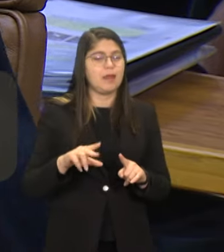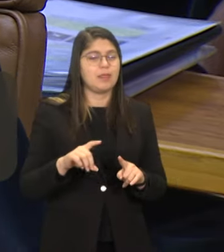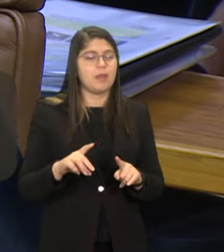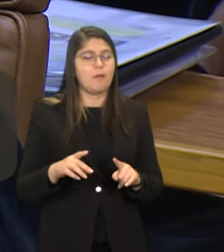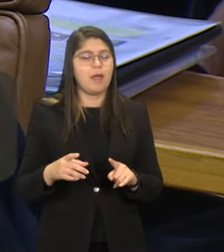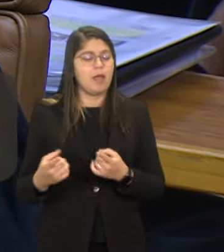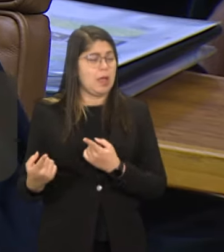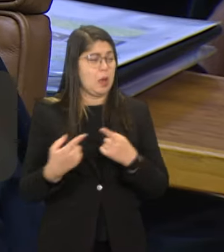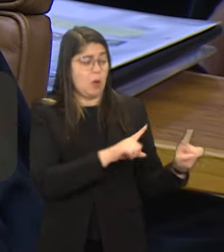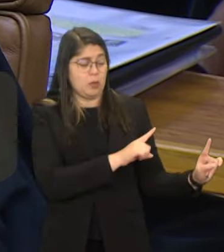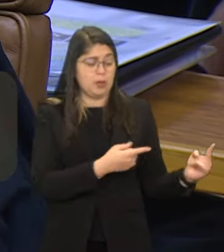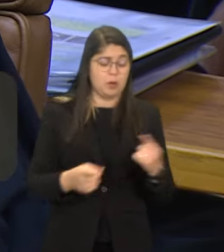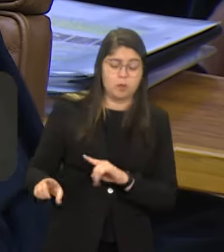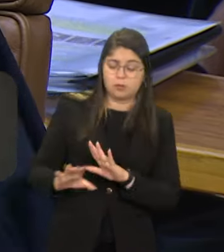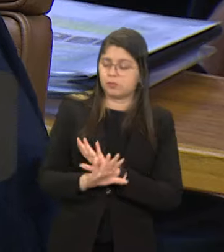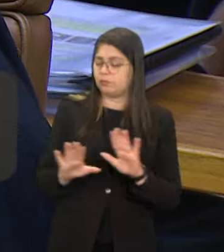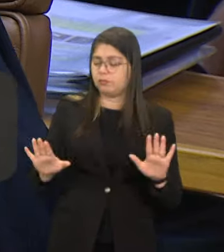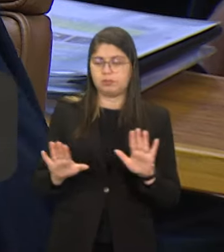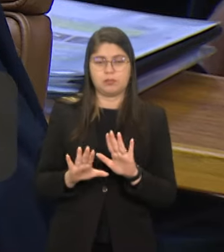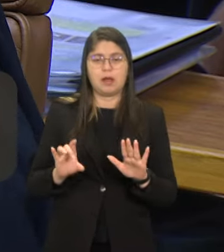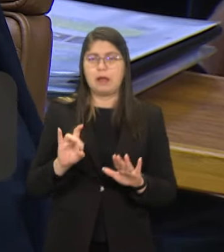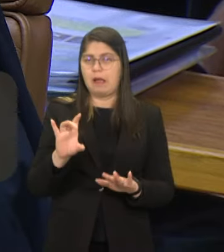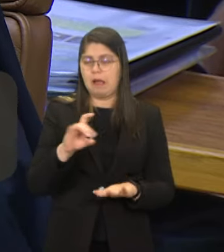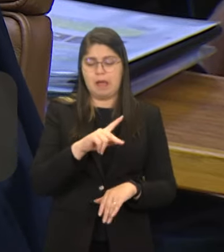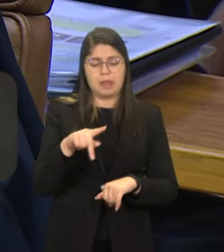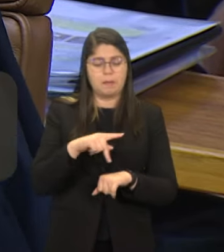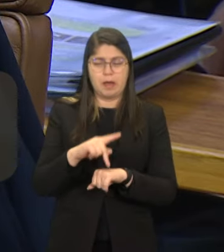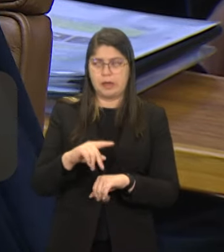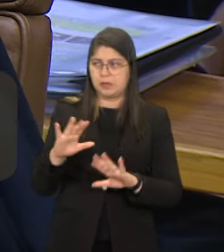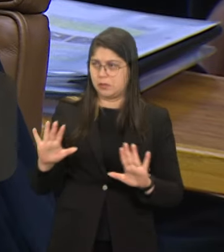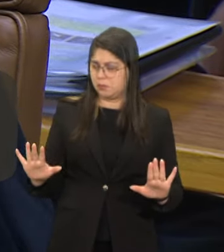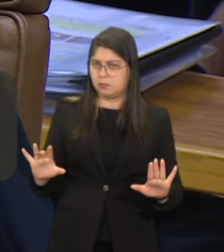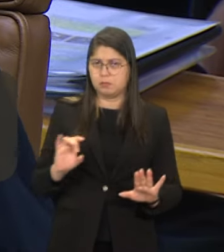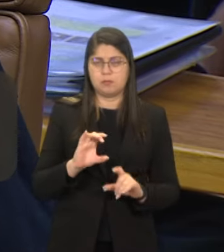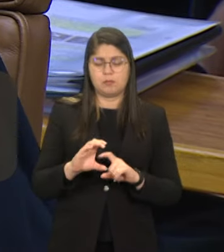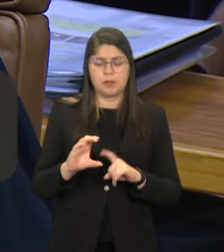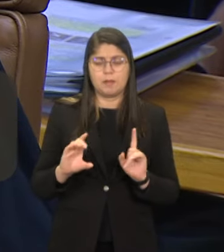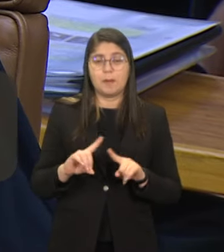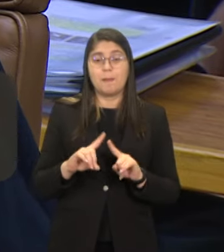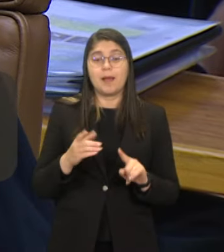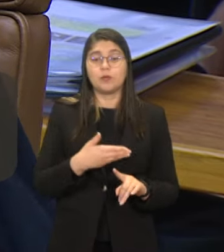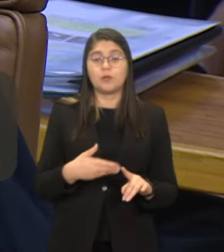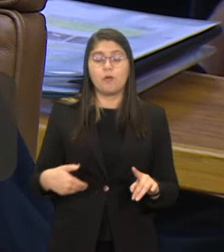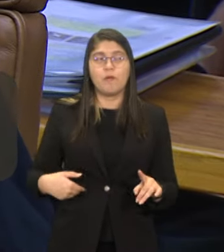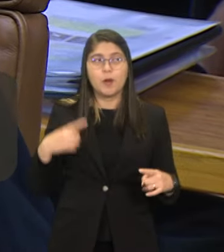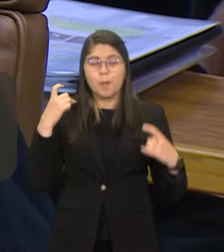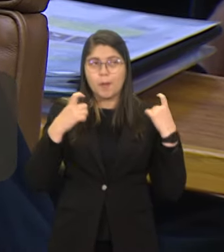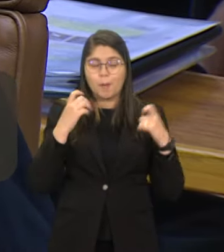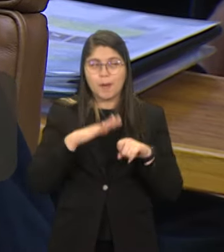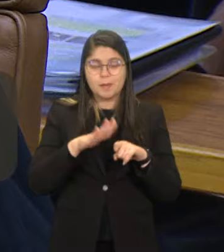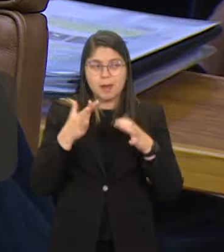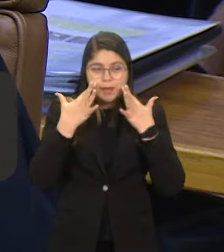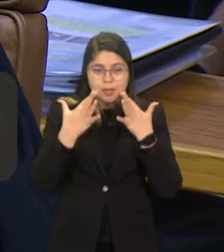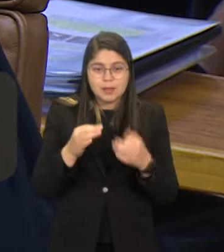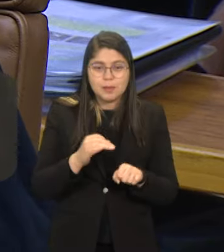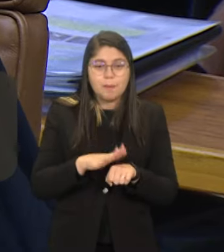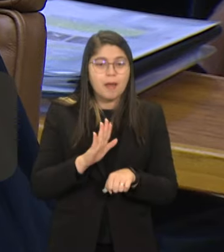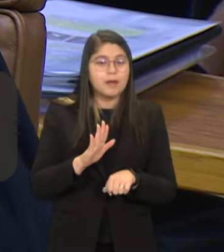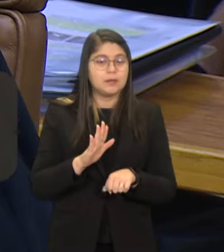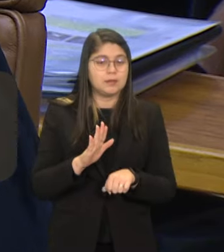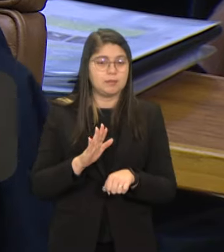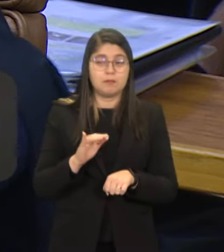contrabando normativo para cá, cada país tem sua realidade, mas os governos estão mais preocupados e mais atentos. Esse